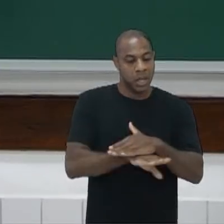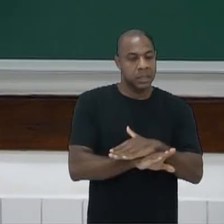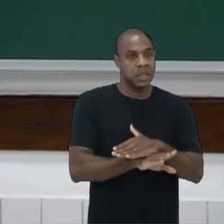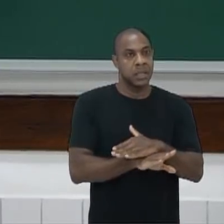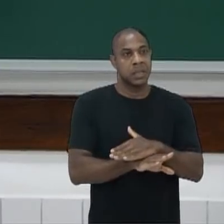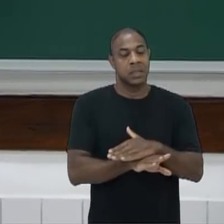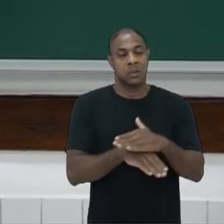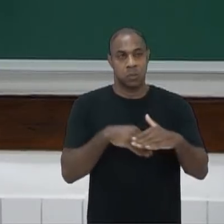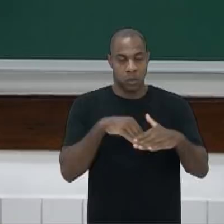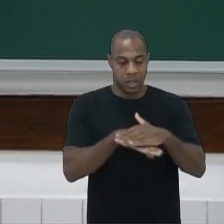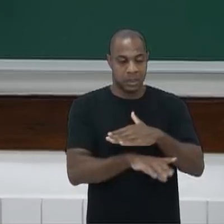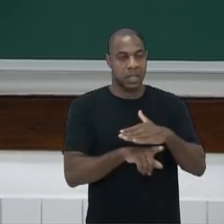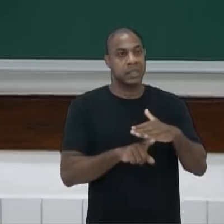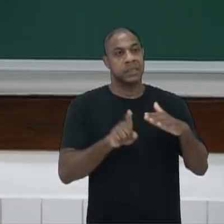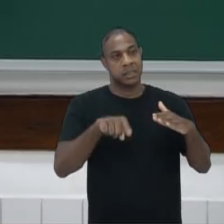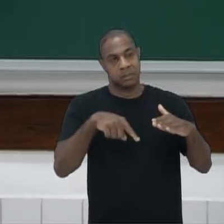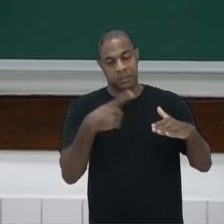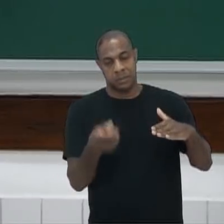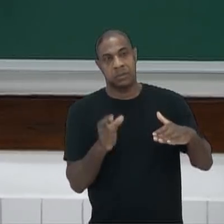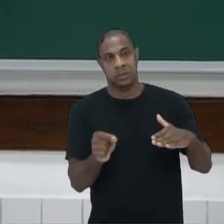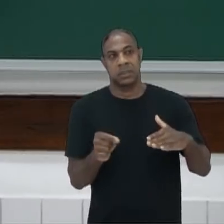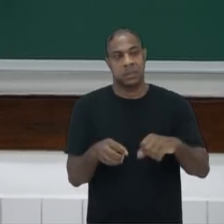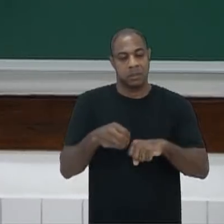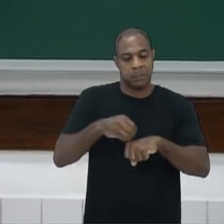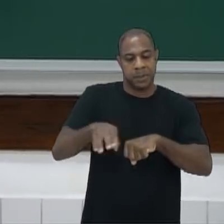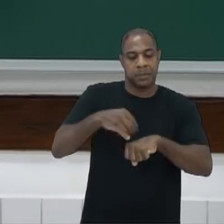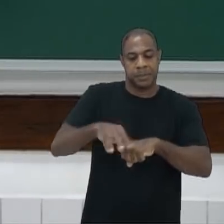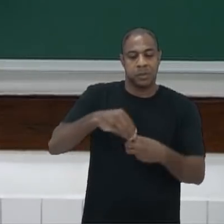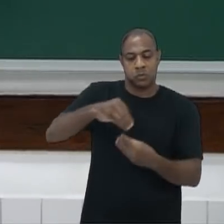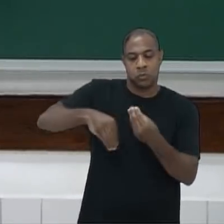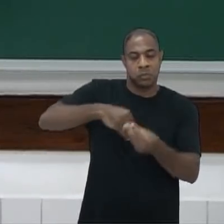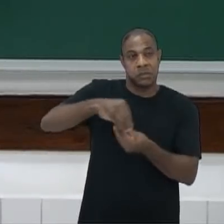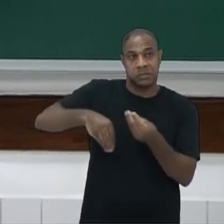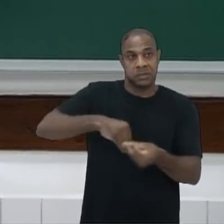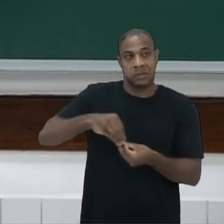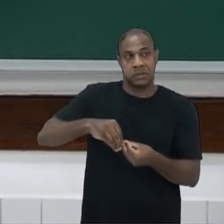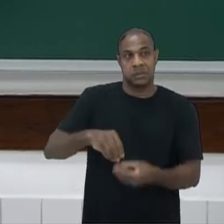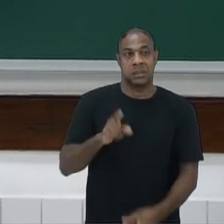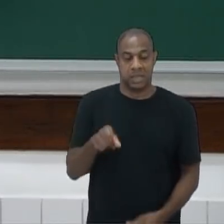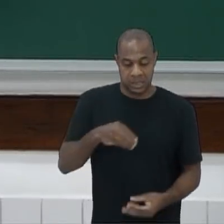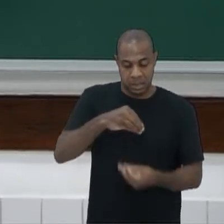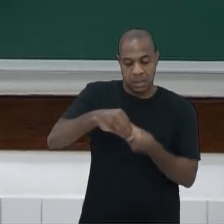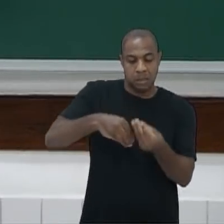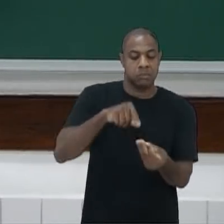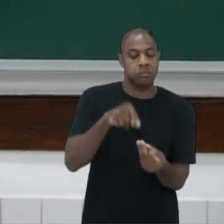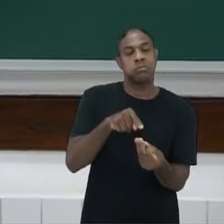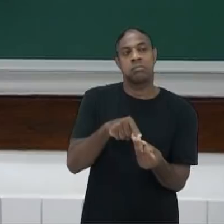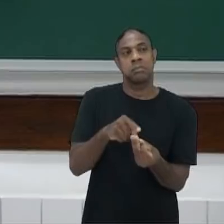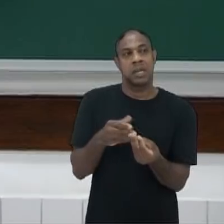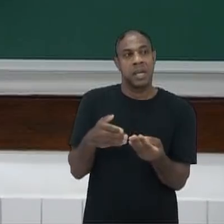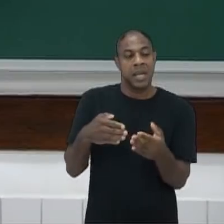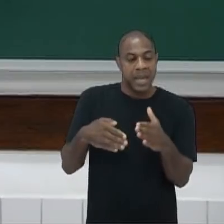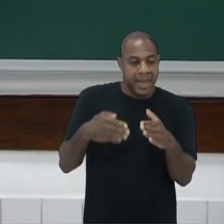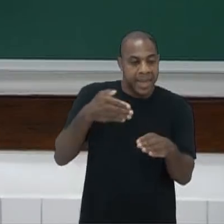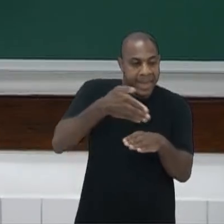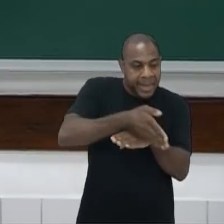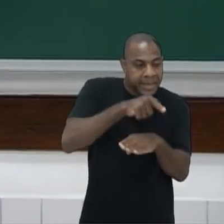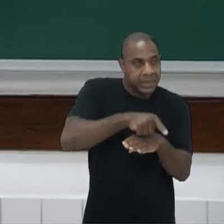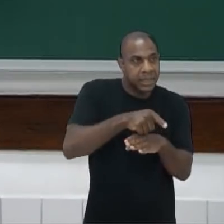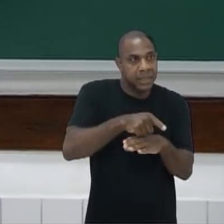armazenamento e posterior secreção de substâncias. Então, quando essa substância entra pela